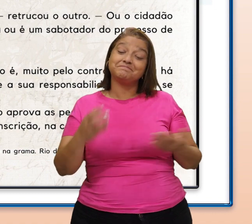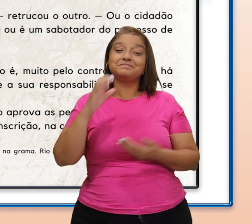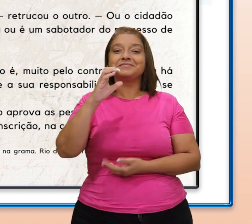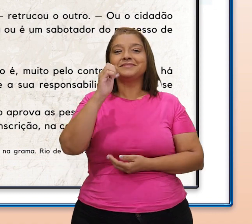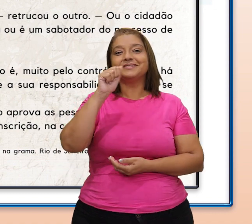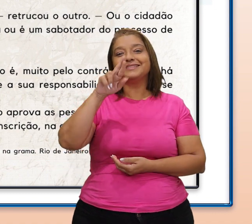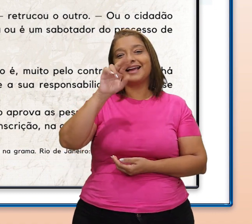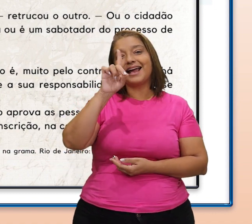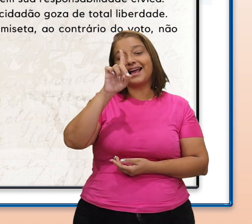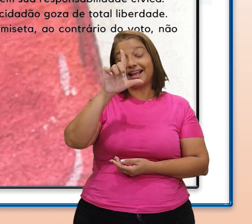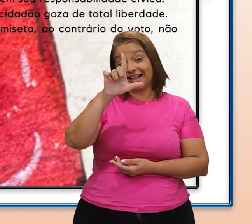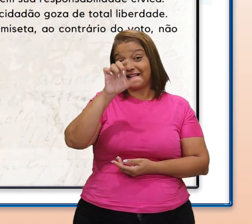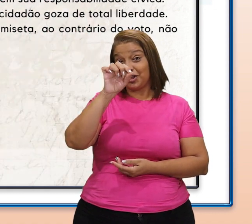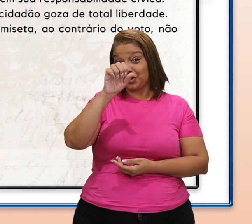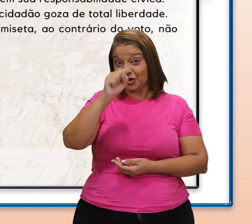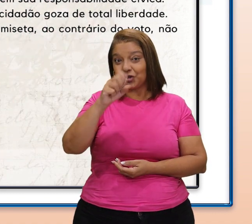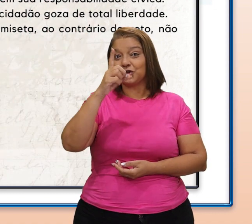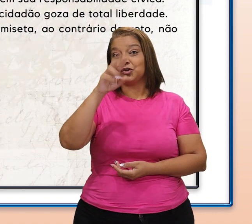Texto de Carlos Drummond.